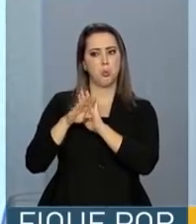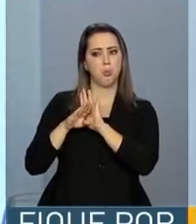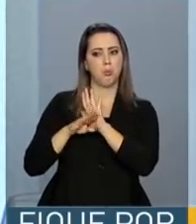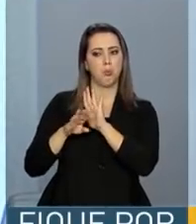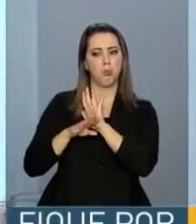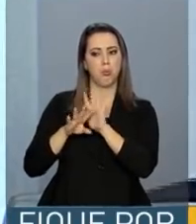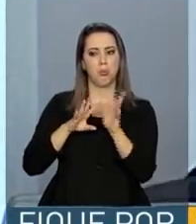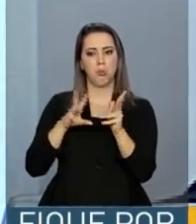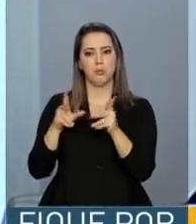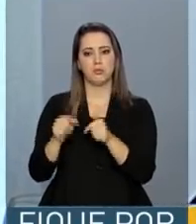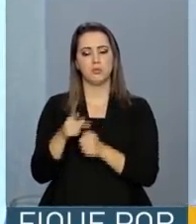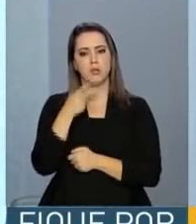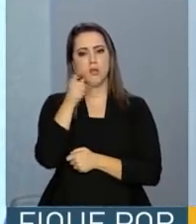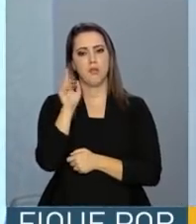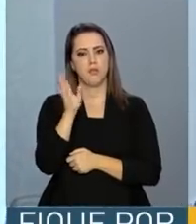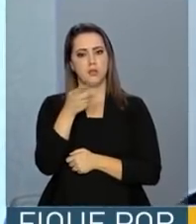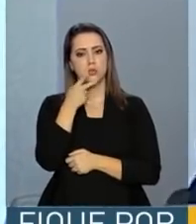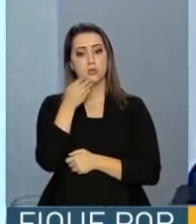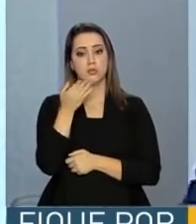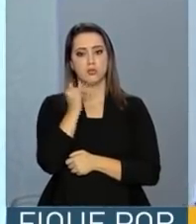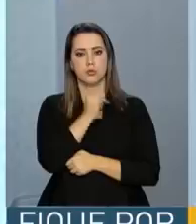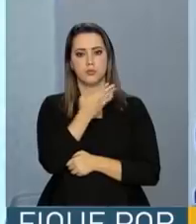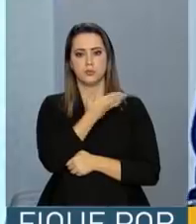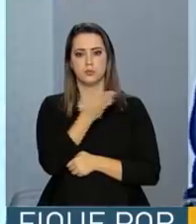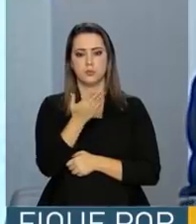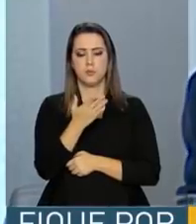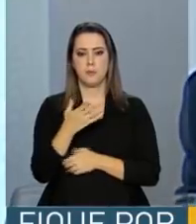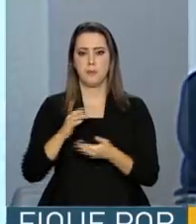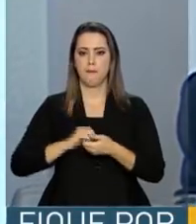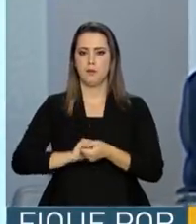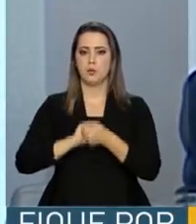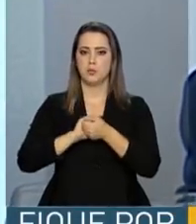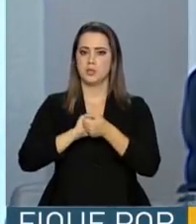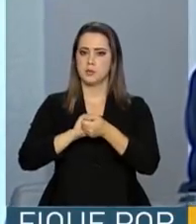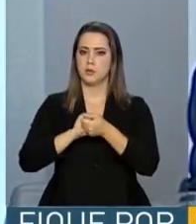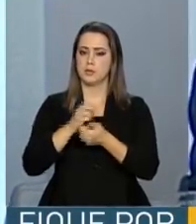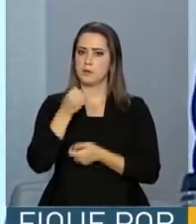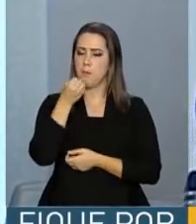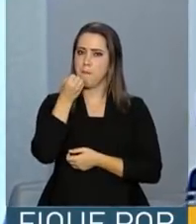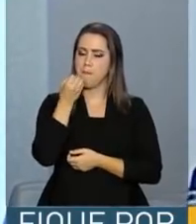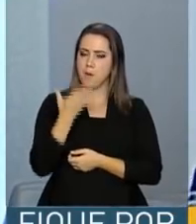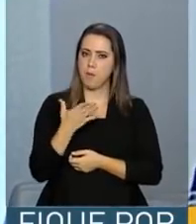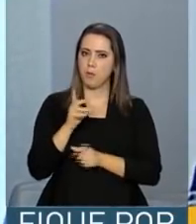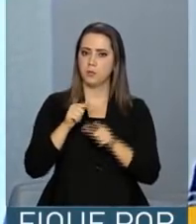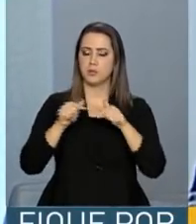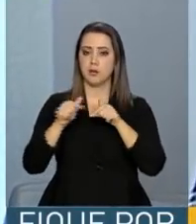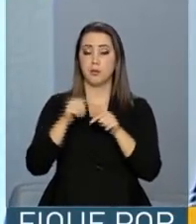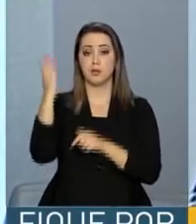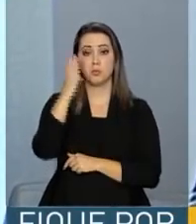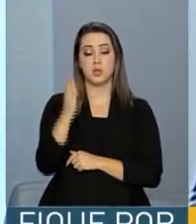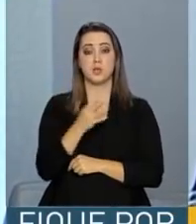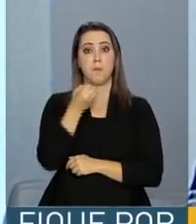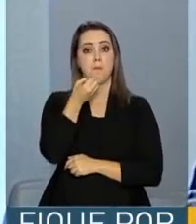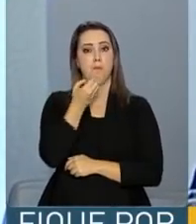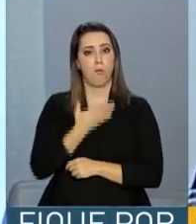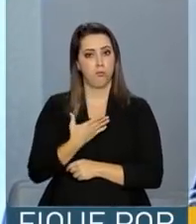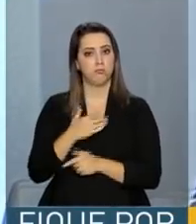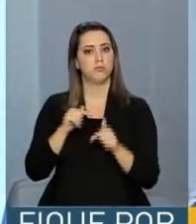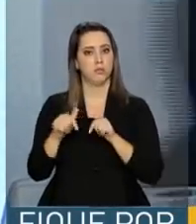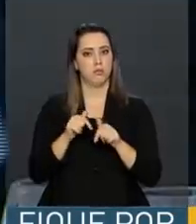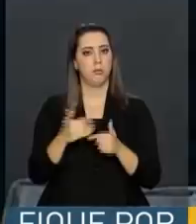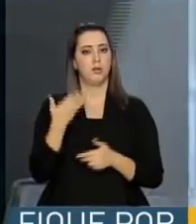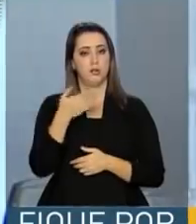e fez uma citação já contei o jogo de hoje boy uma saudação muito ao torcedor para os trabalhos do brasil não é é